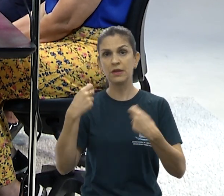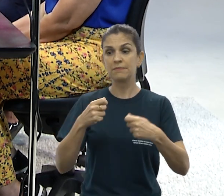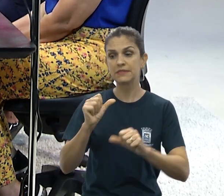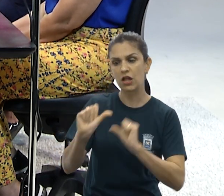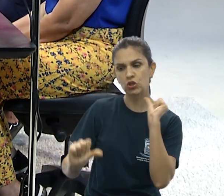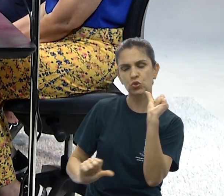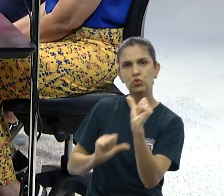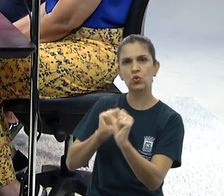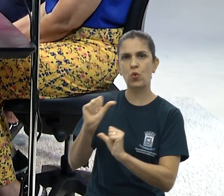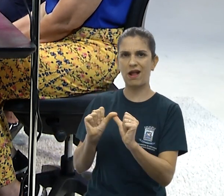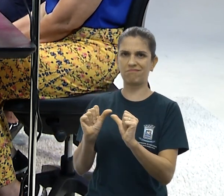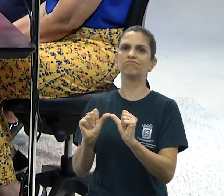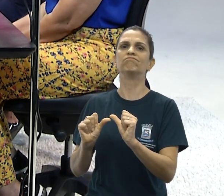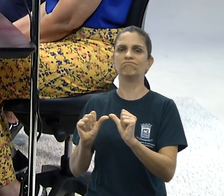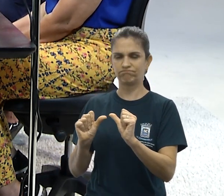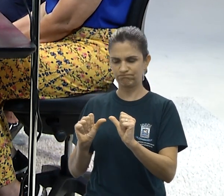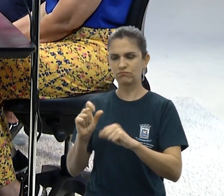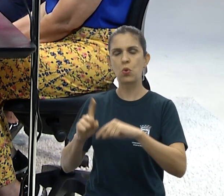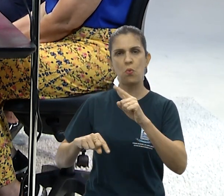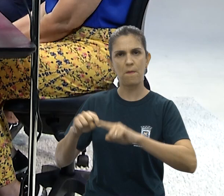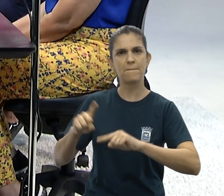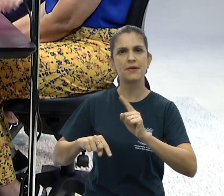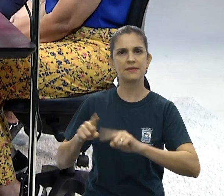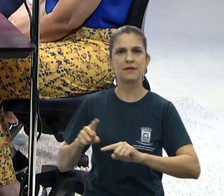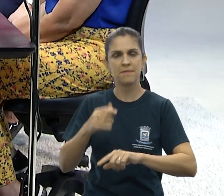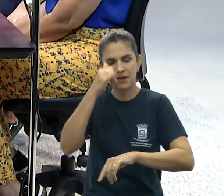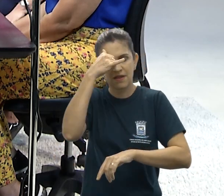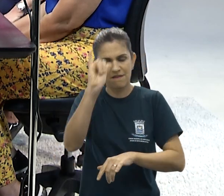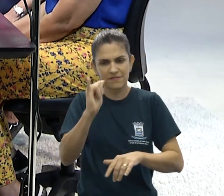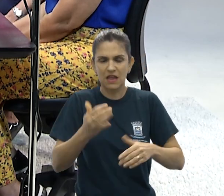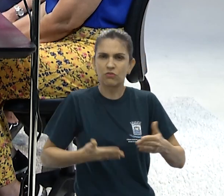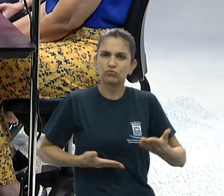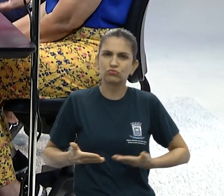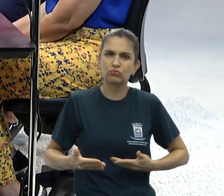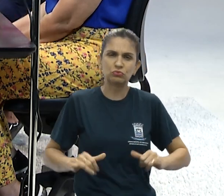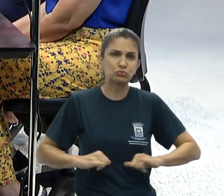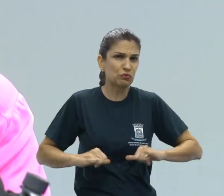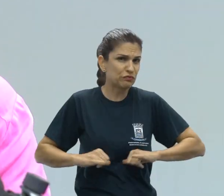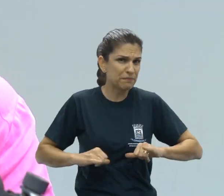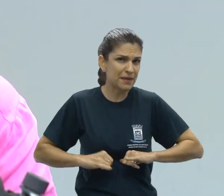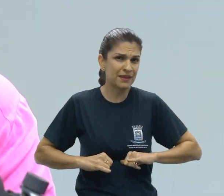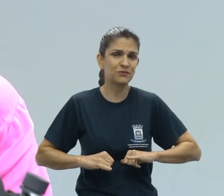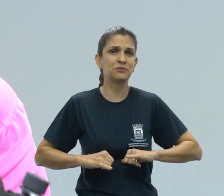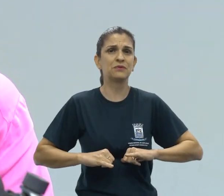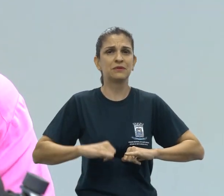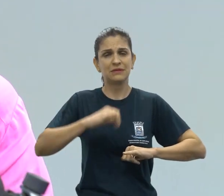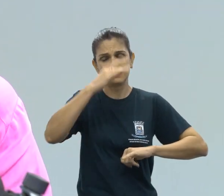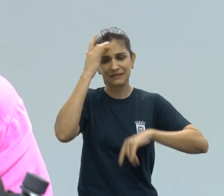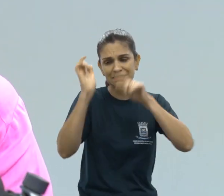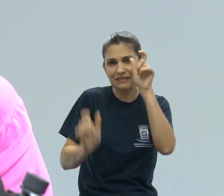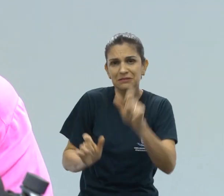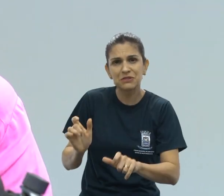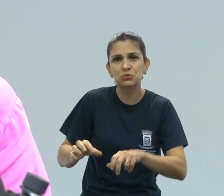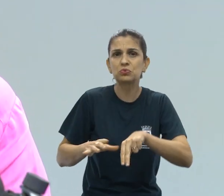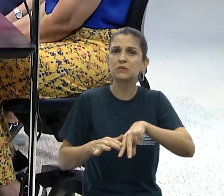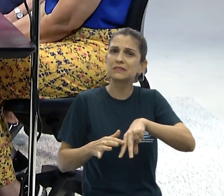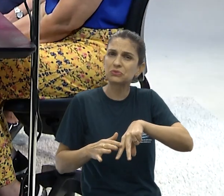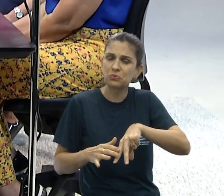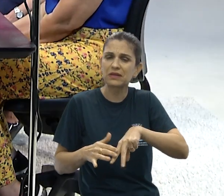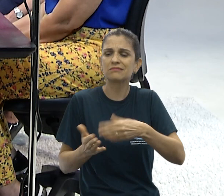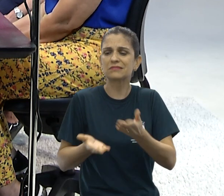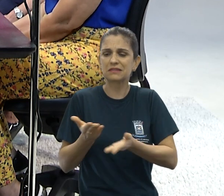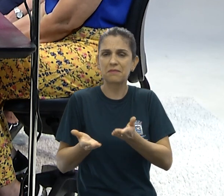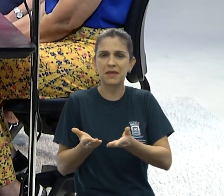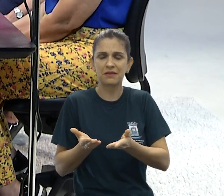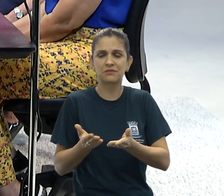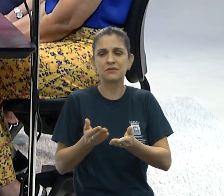ou permitir que a população não sofra a desassistência quando, eventualmente, acontecer essa data. Nós